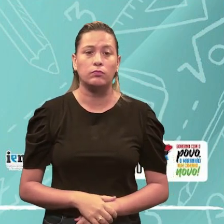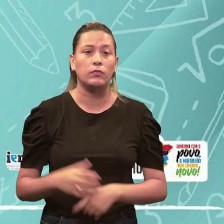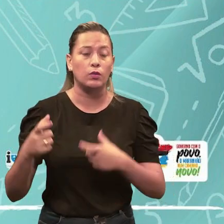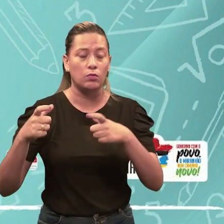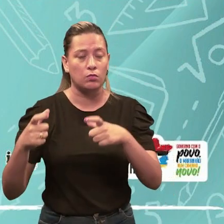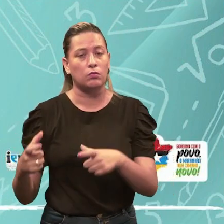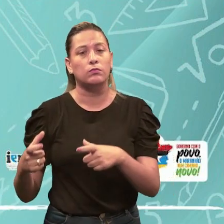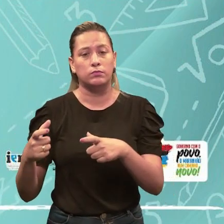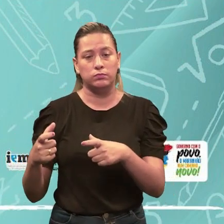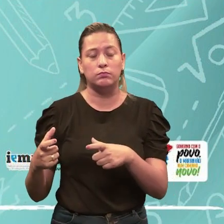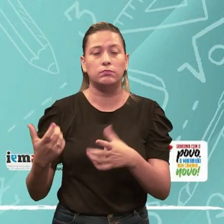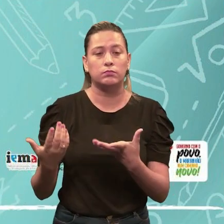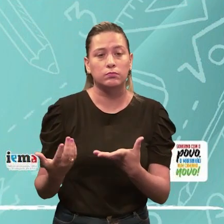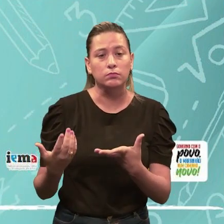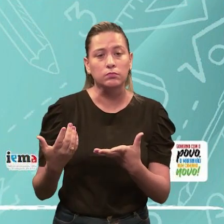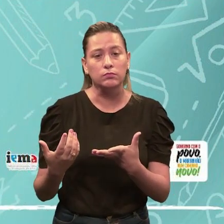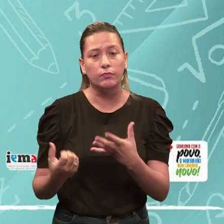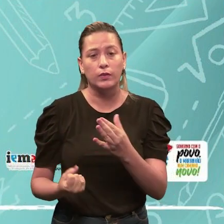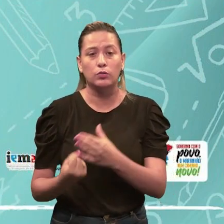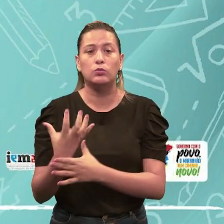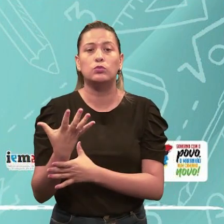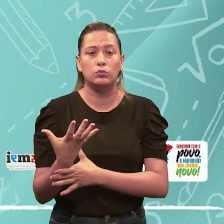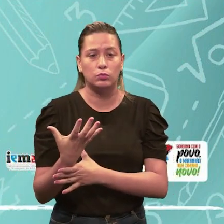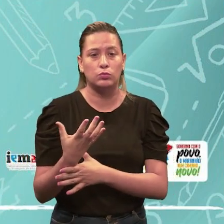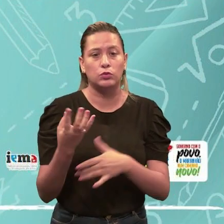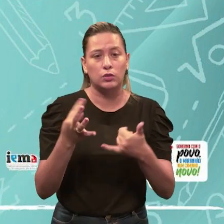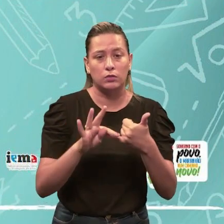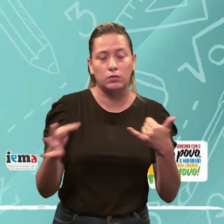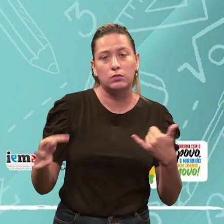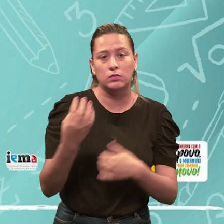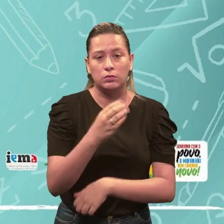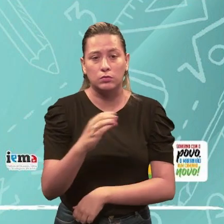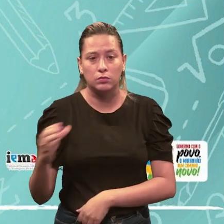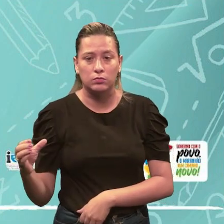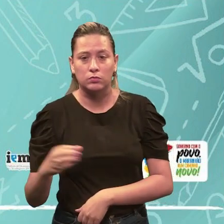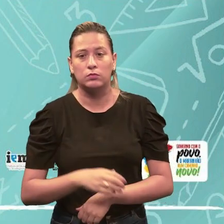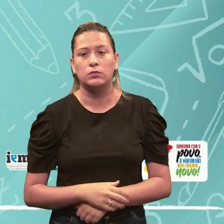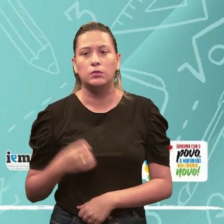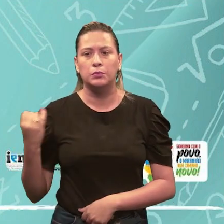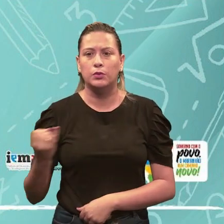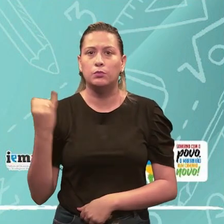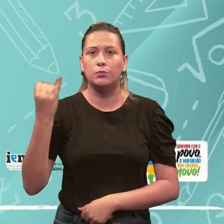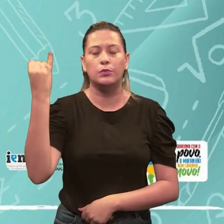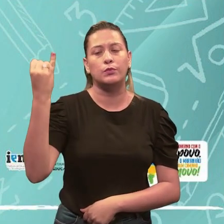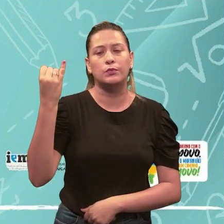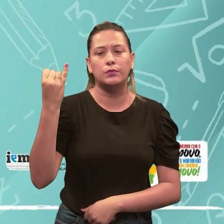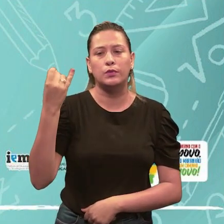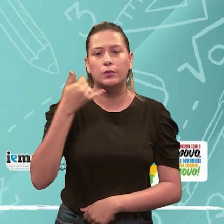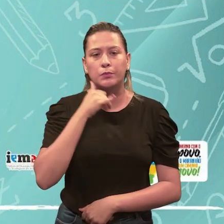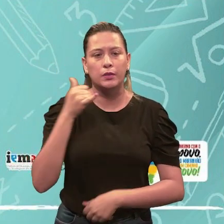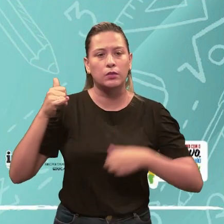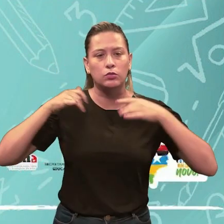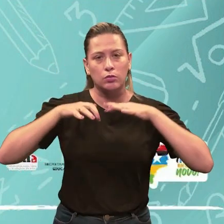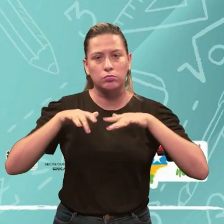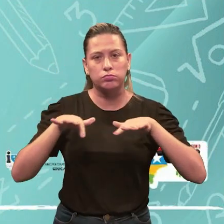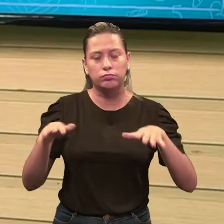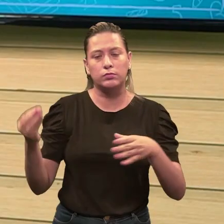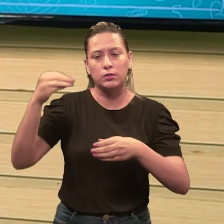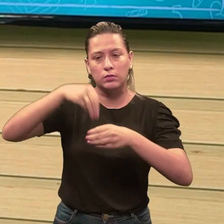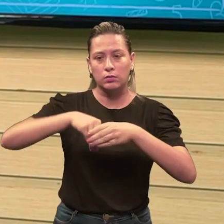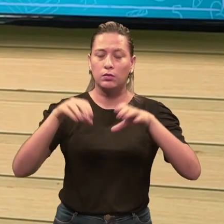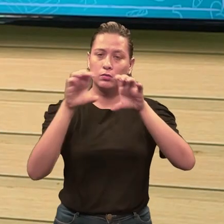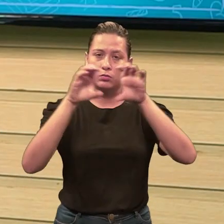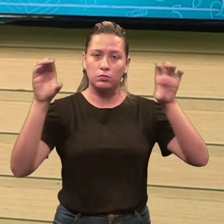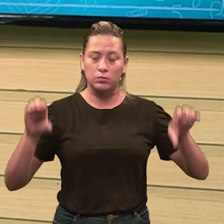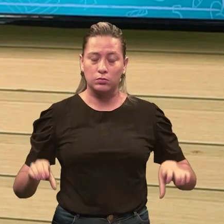de tensão e corrente. As fontes são os componentes necessários para fluir energia para o circuito, certo?